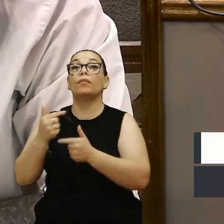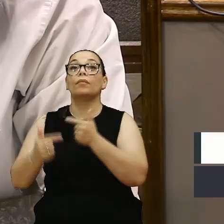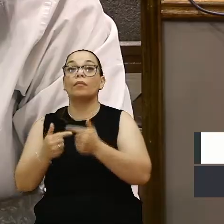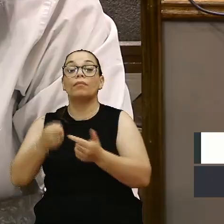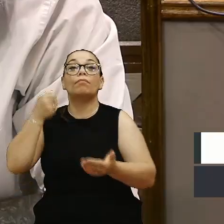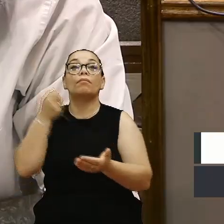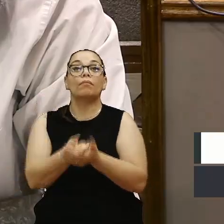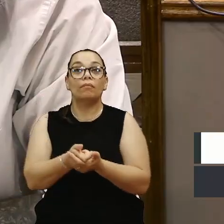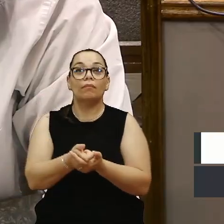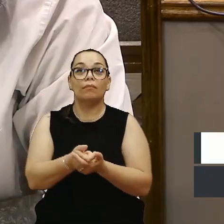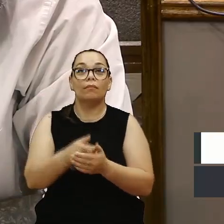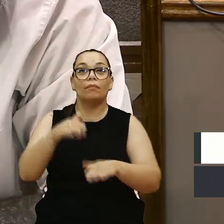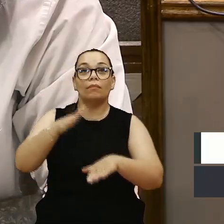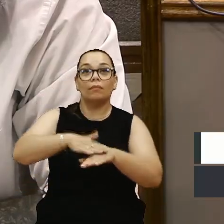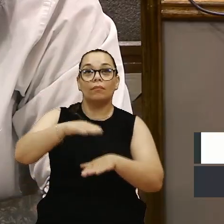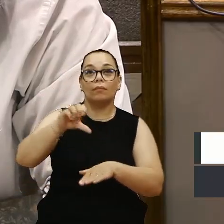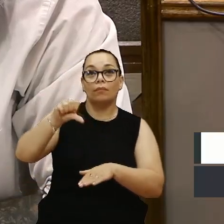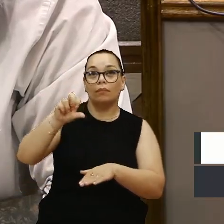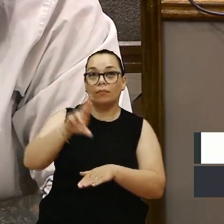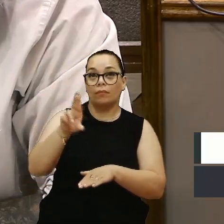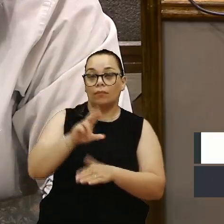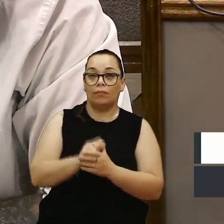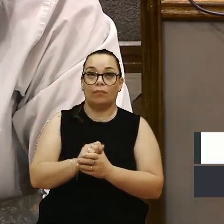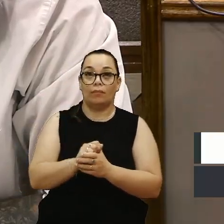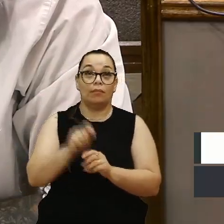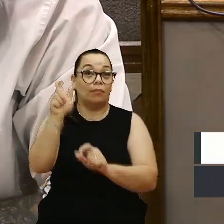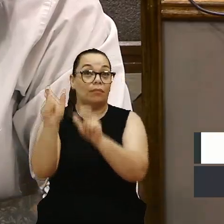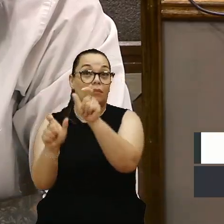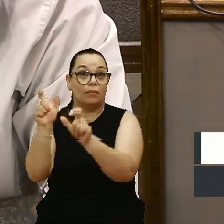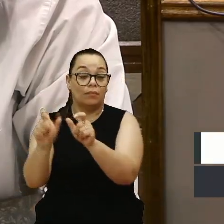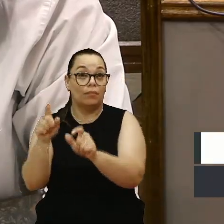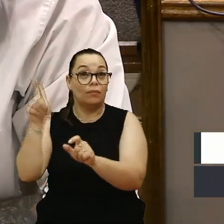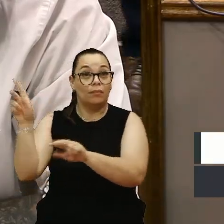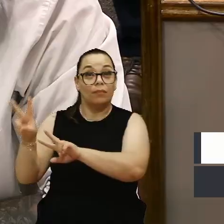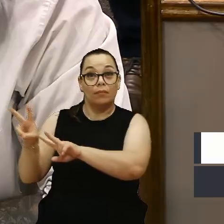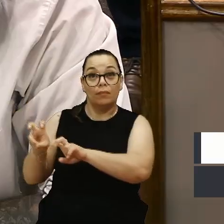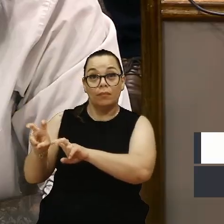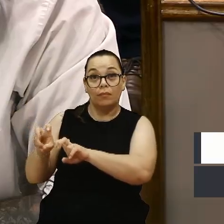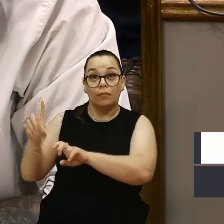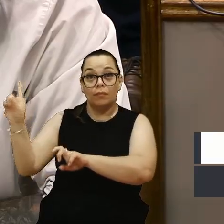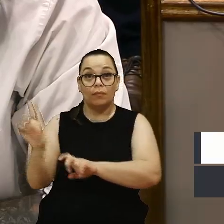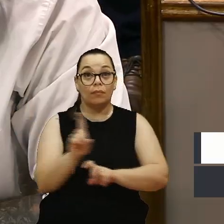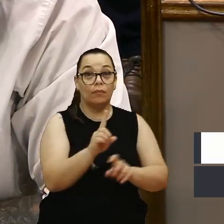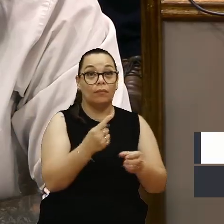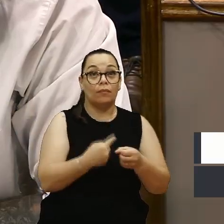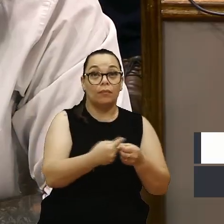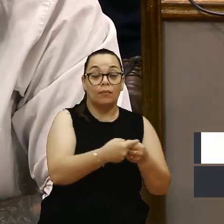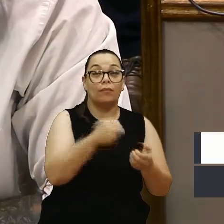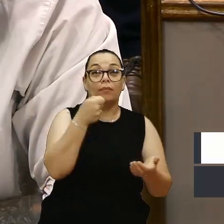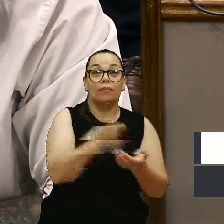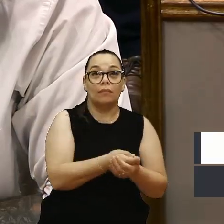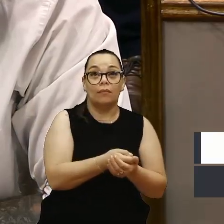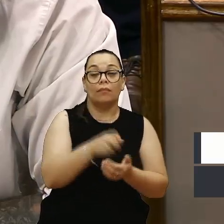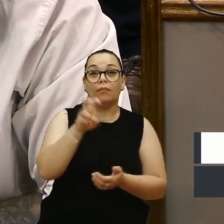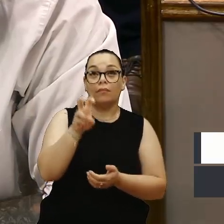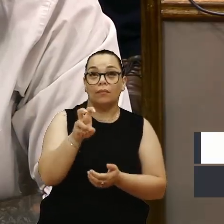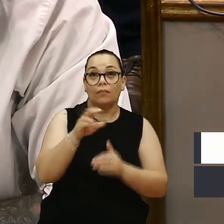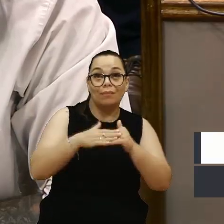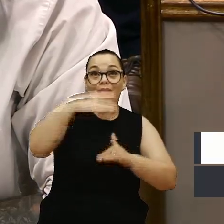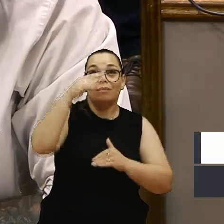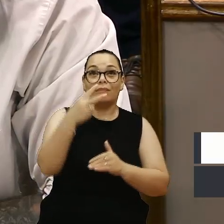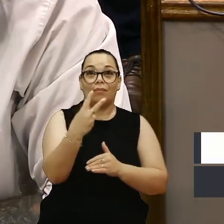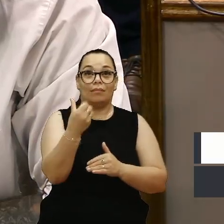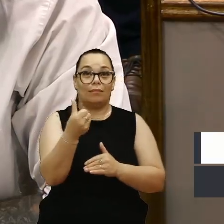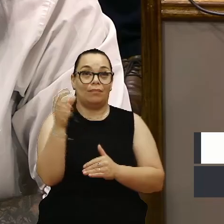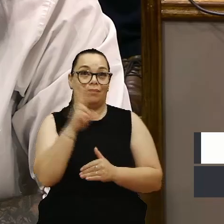paguem a passagem mais de R$9. Que aquela pessoa que sai lá do interior e vem para a cidade pague a passagem acima de